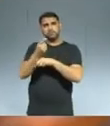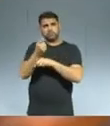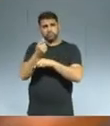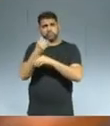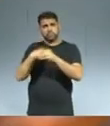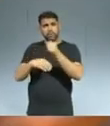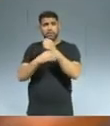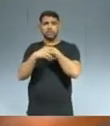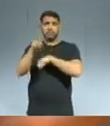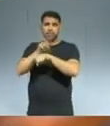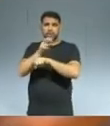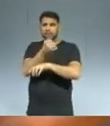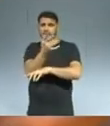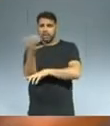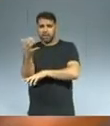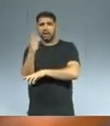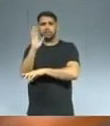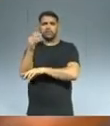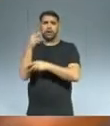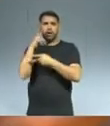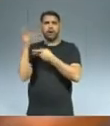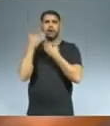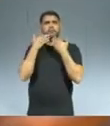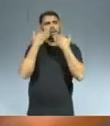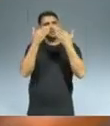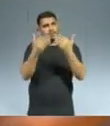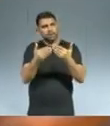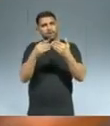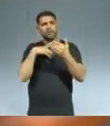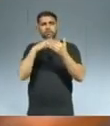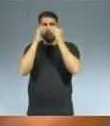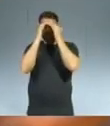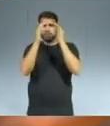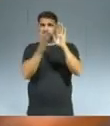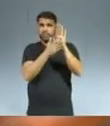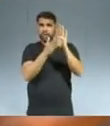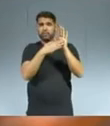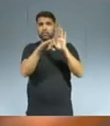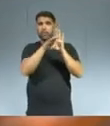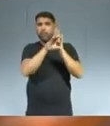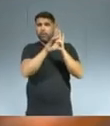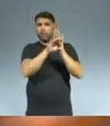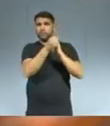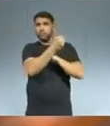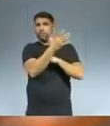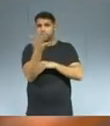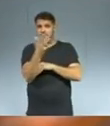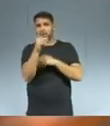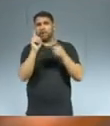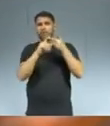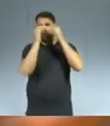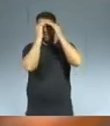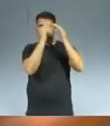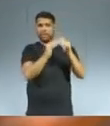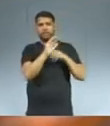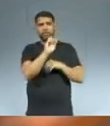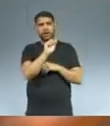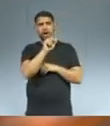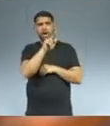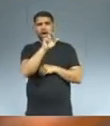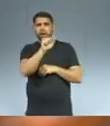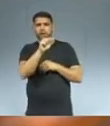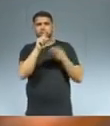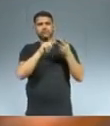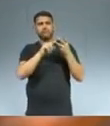a questão ambiental e aí eu já trouxe aqui a questão do cumprimento dos códigos do Código Florestal comprimento do